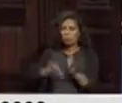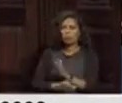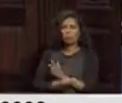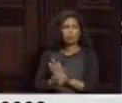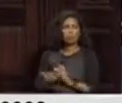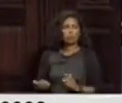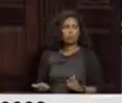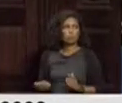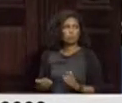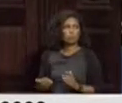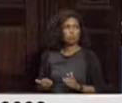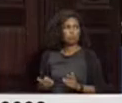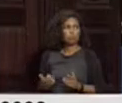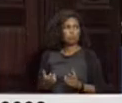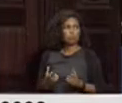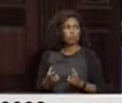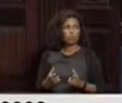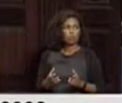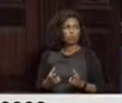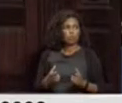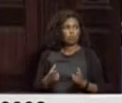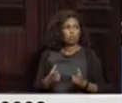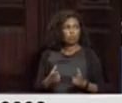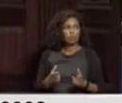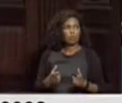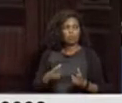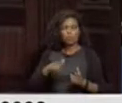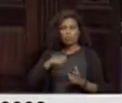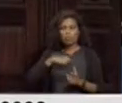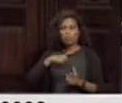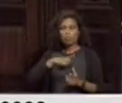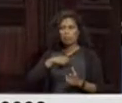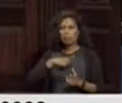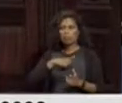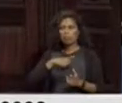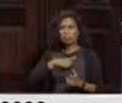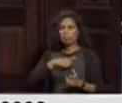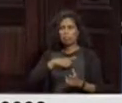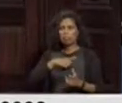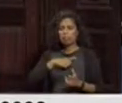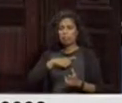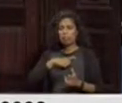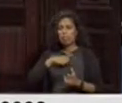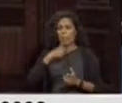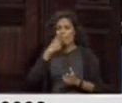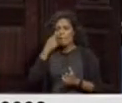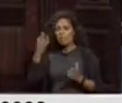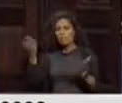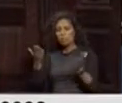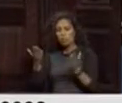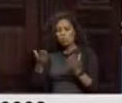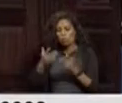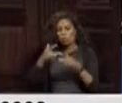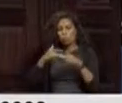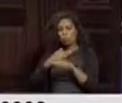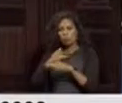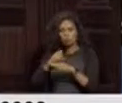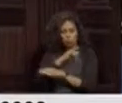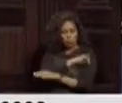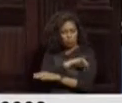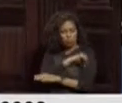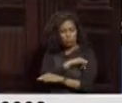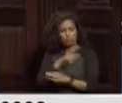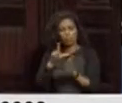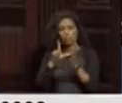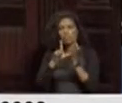e do interior? É um império de um local que não existe lei. Existe lei específica,